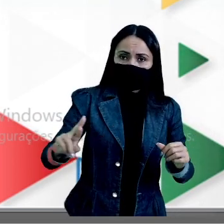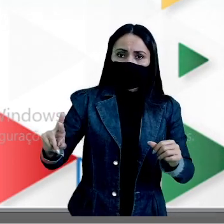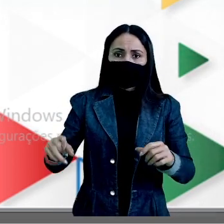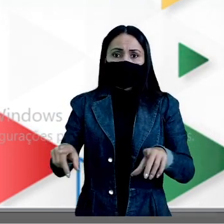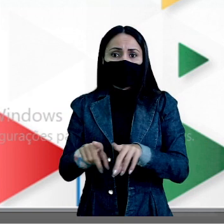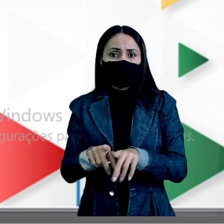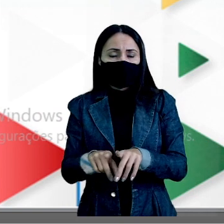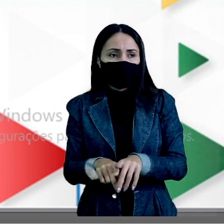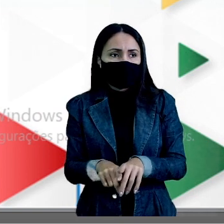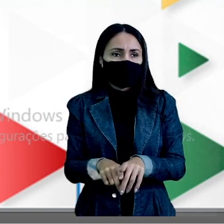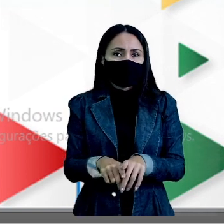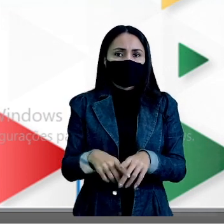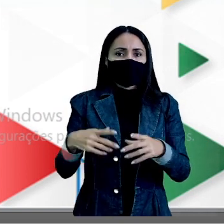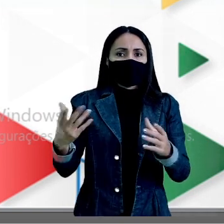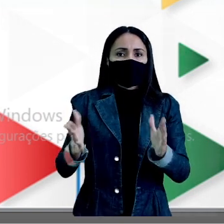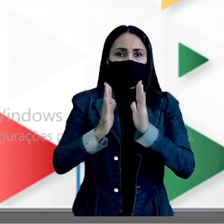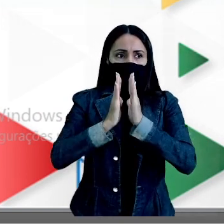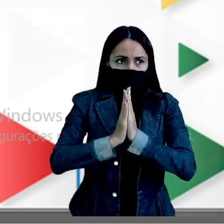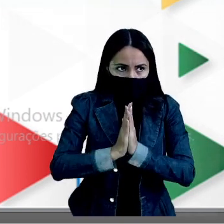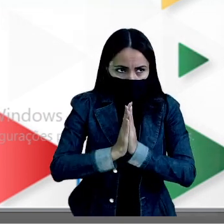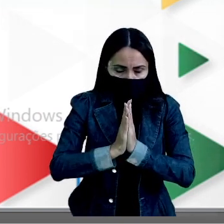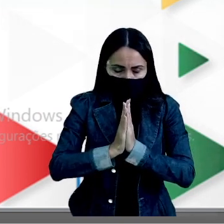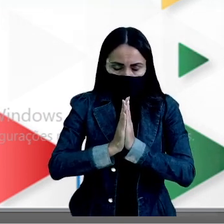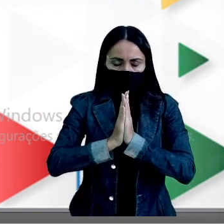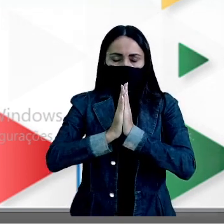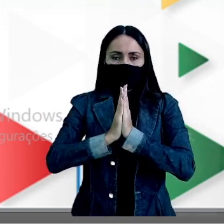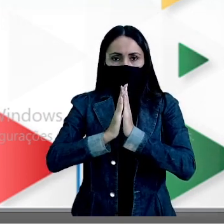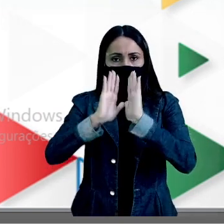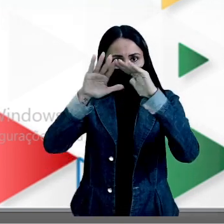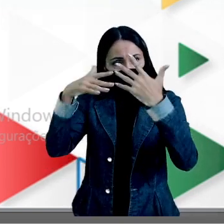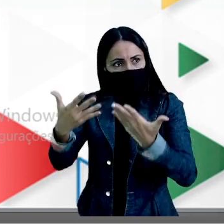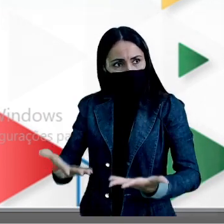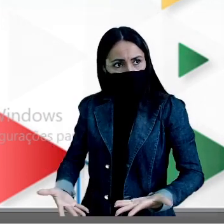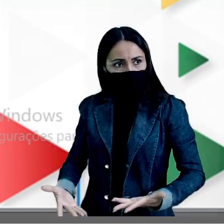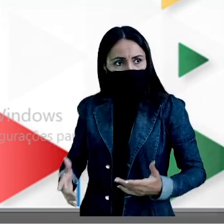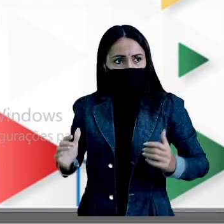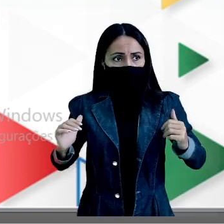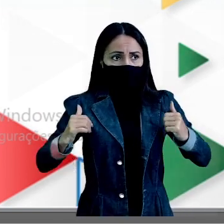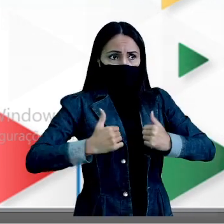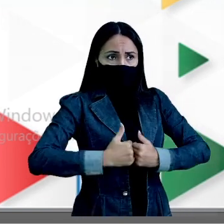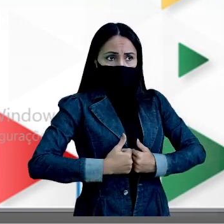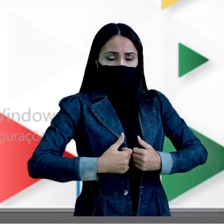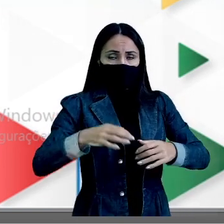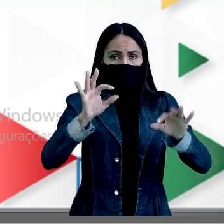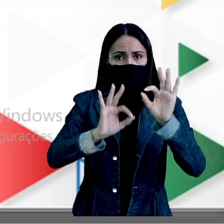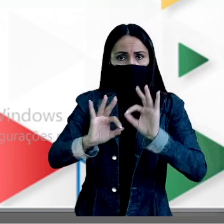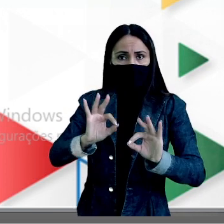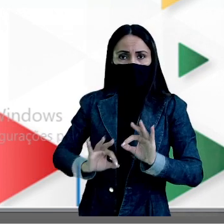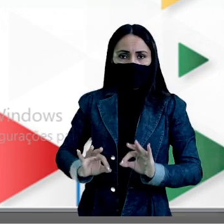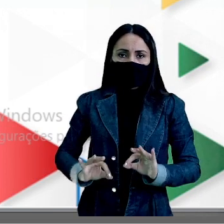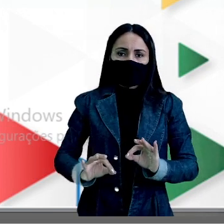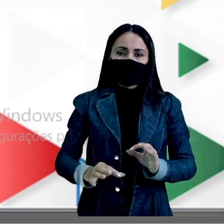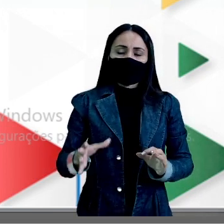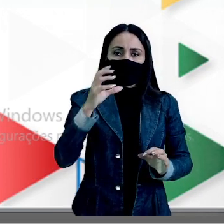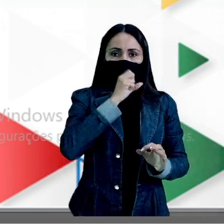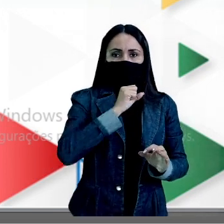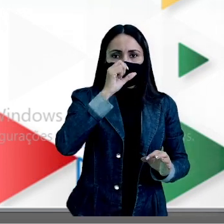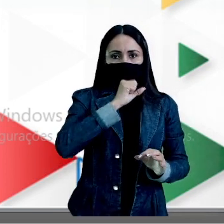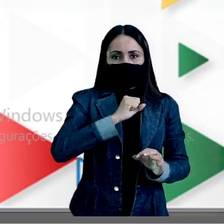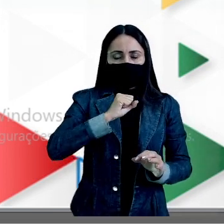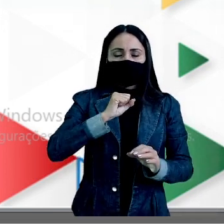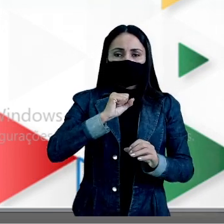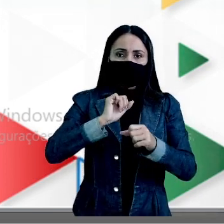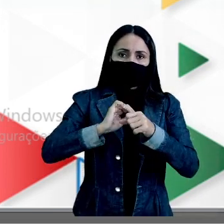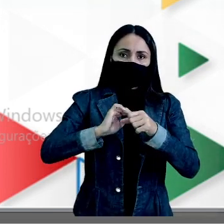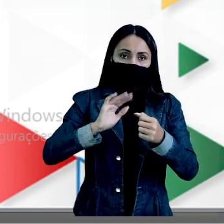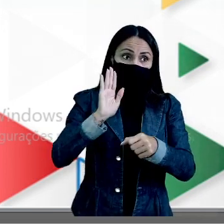em meio a orações e oferendas com a troca de roupas do Calunga nos preparativos do sábado à tarde. E é importante lembrar mais